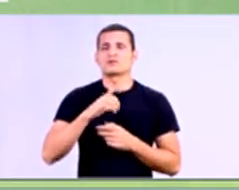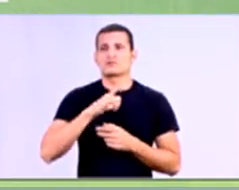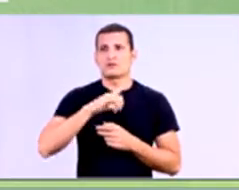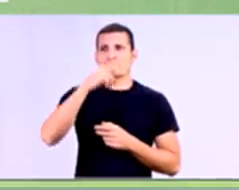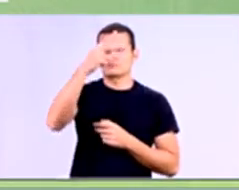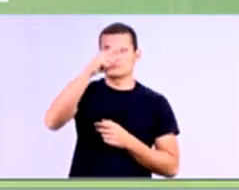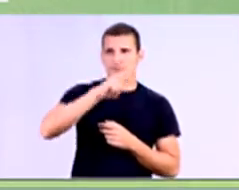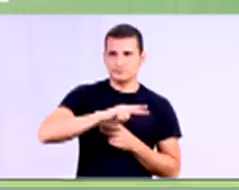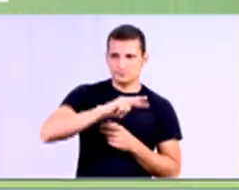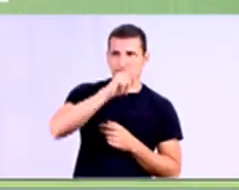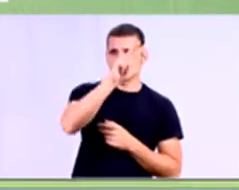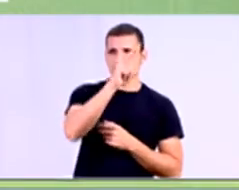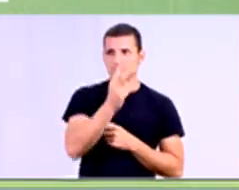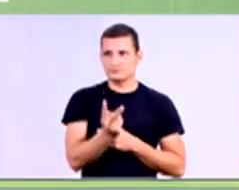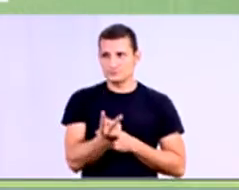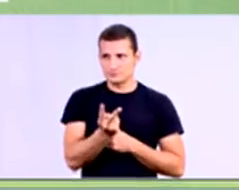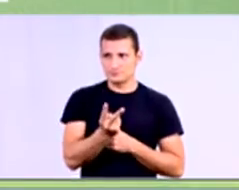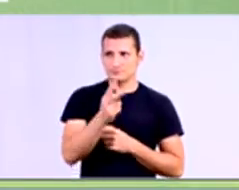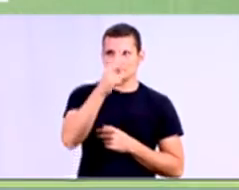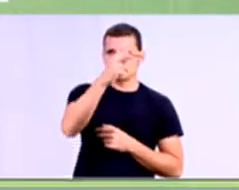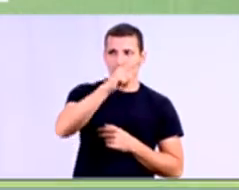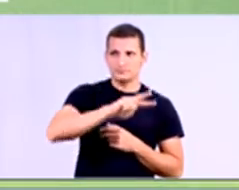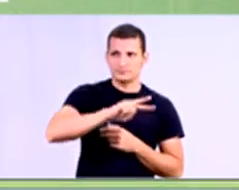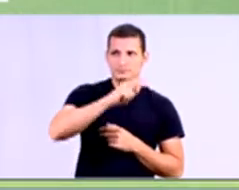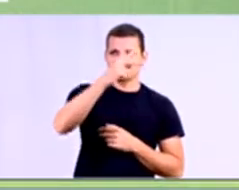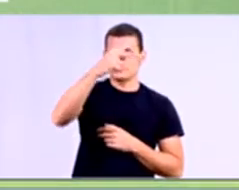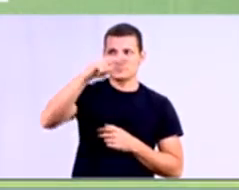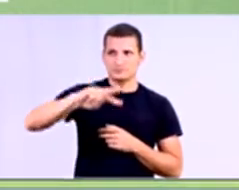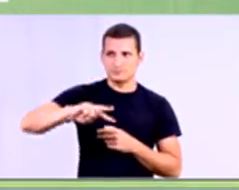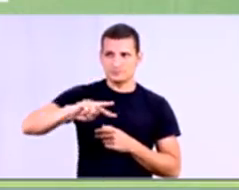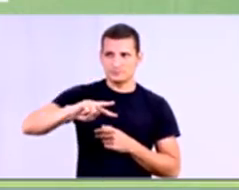ela e eu consigo identificar,